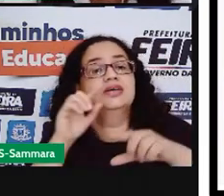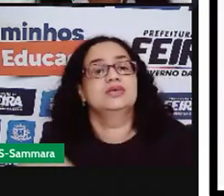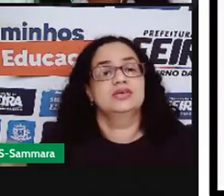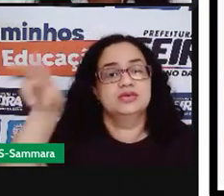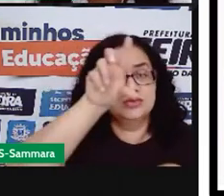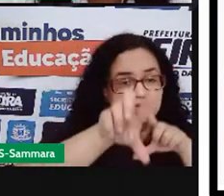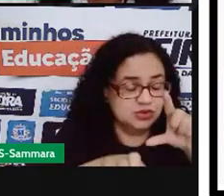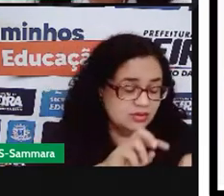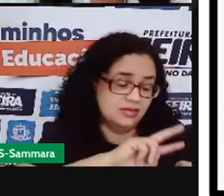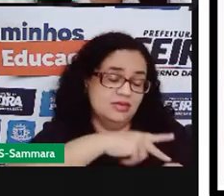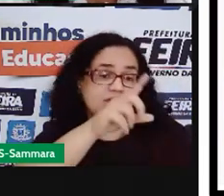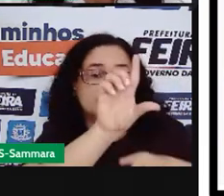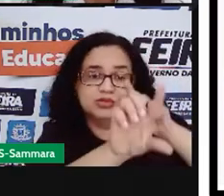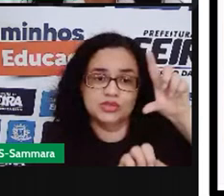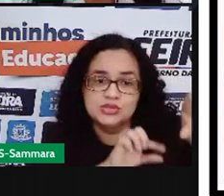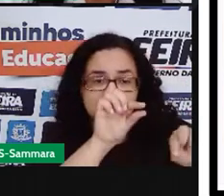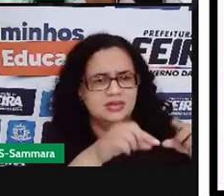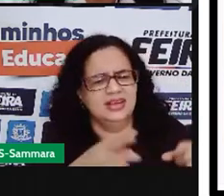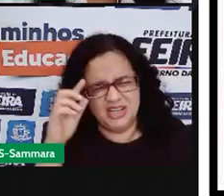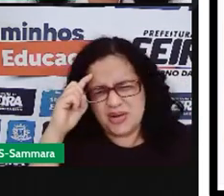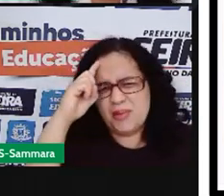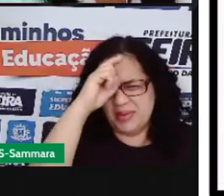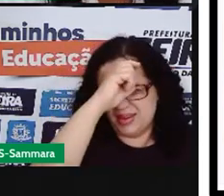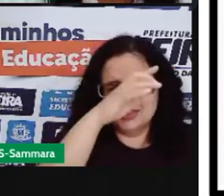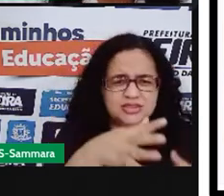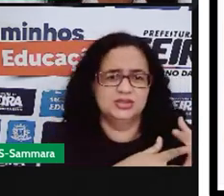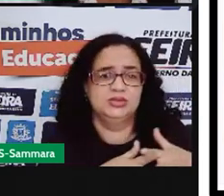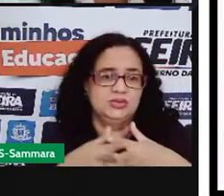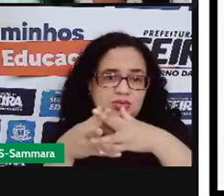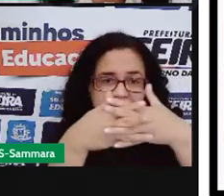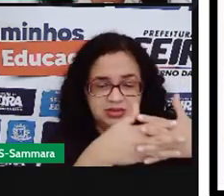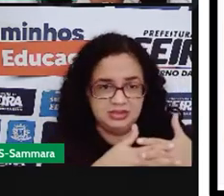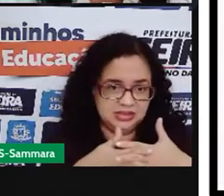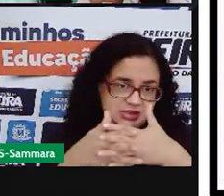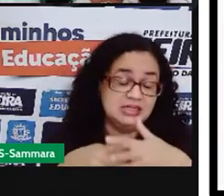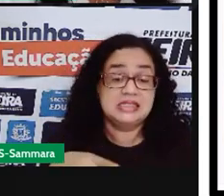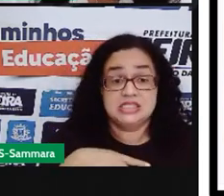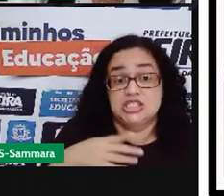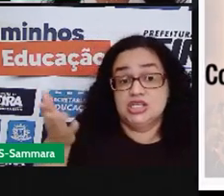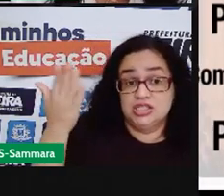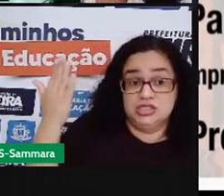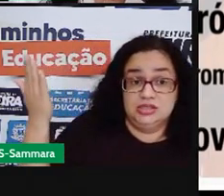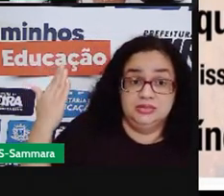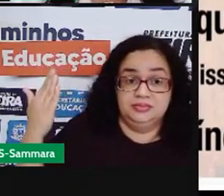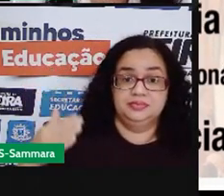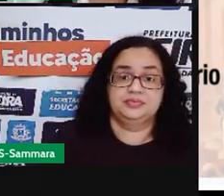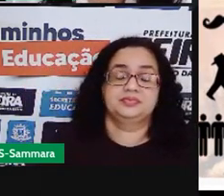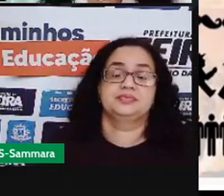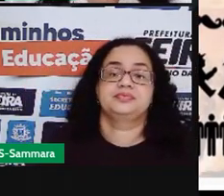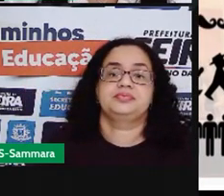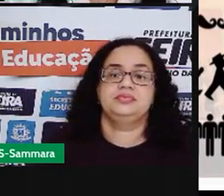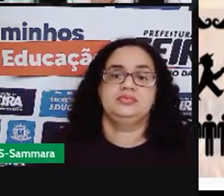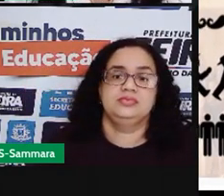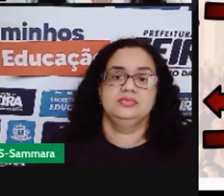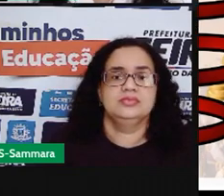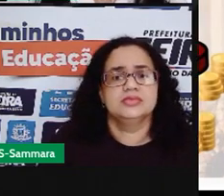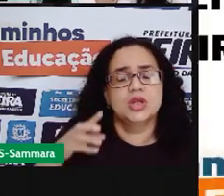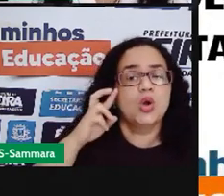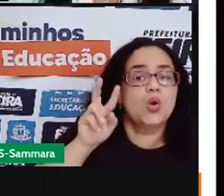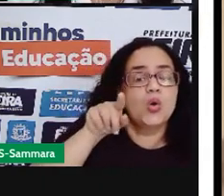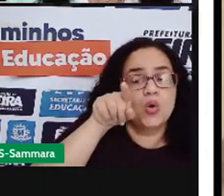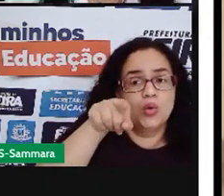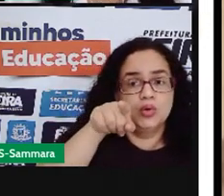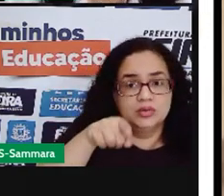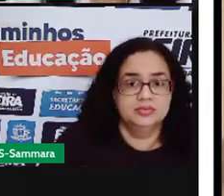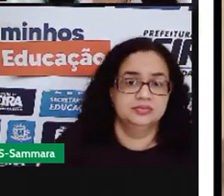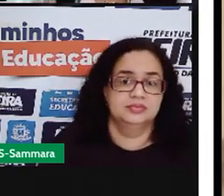o representante. Complicado, né? Mas era assim que funcionava antigamente. Vamos lá. Olha só,